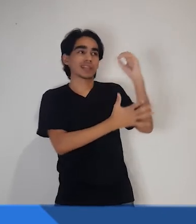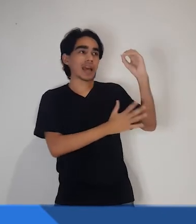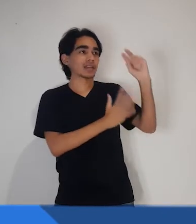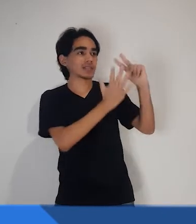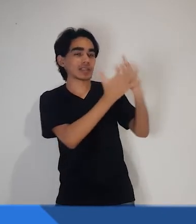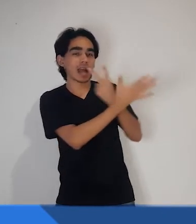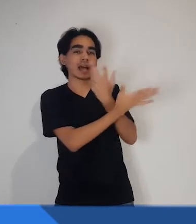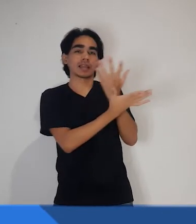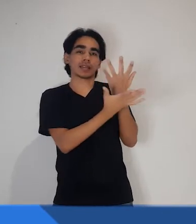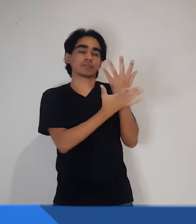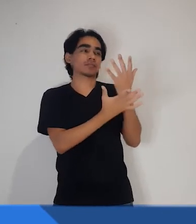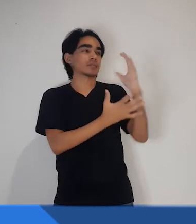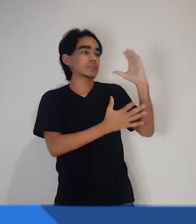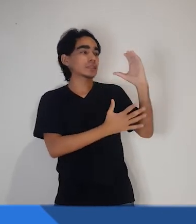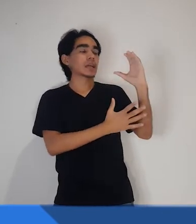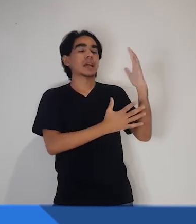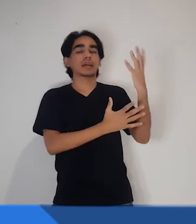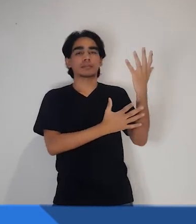Letra C,